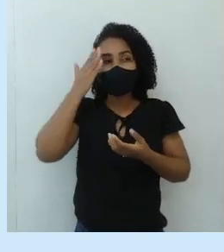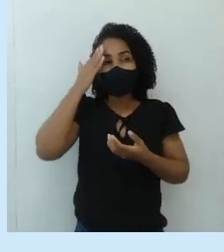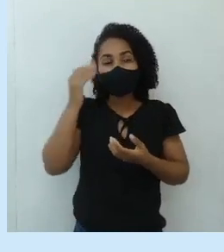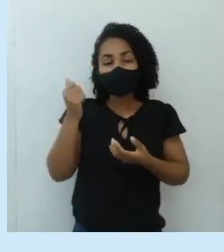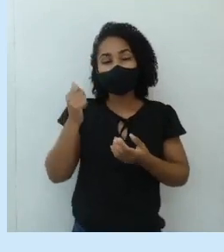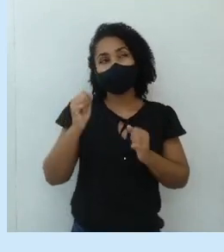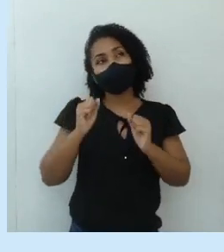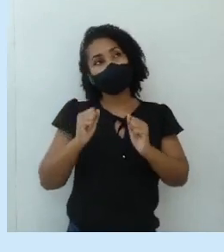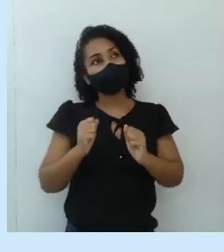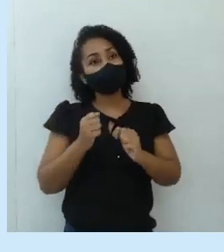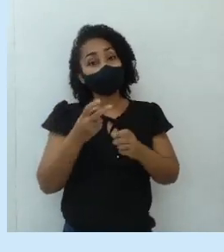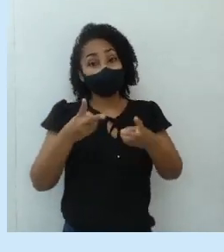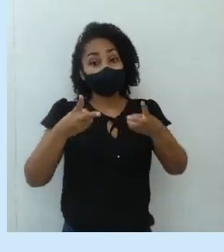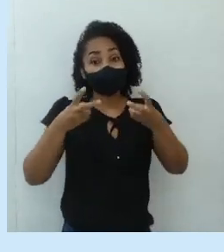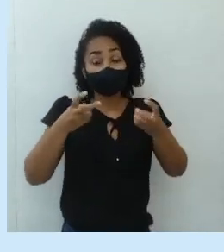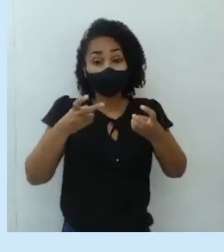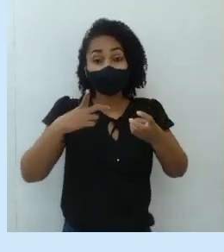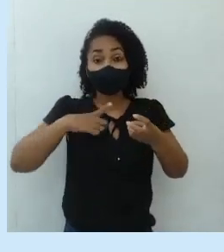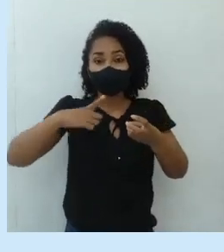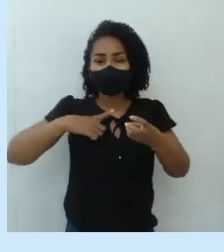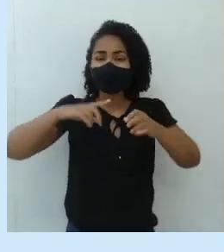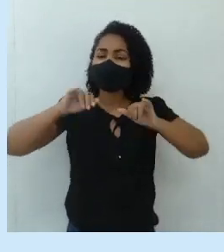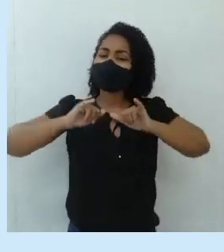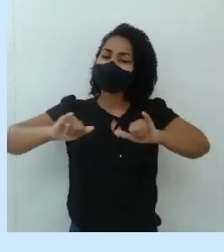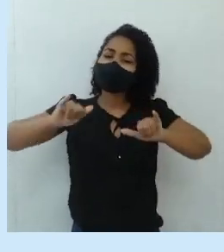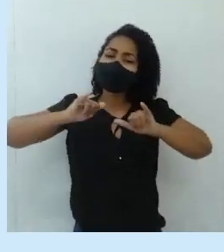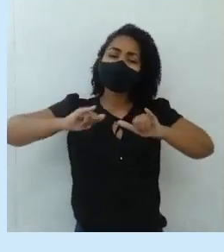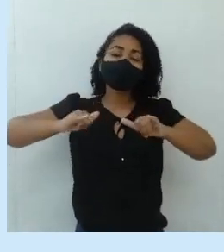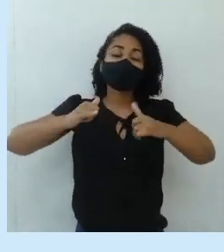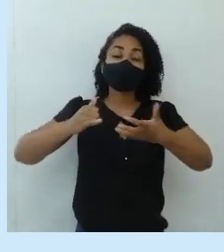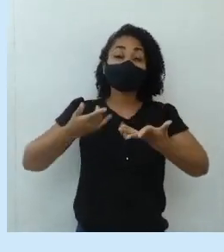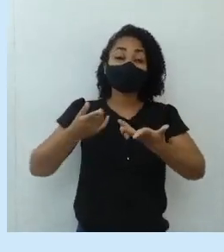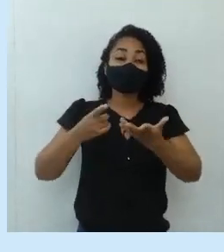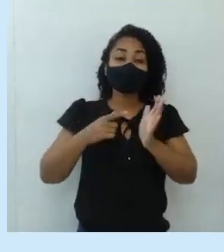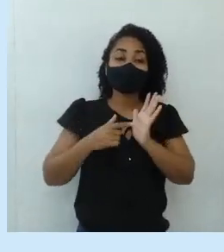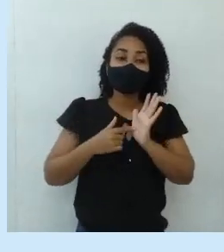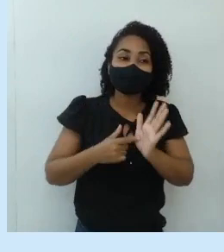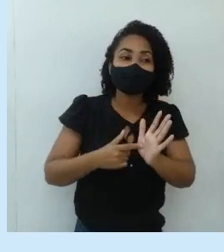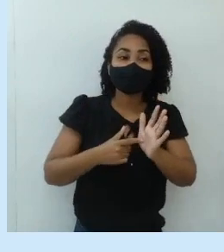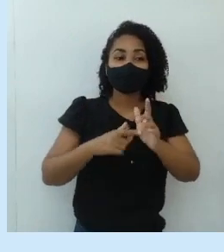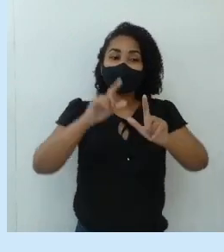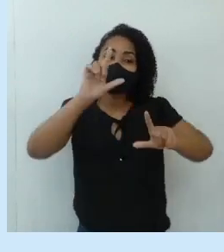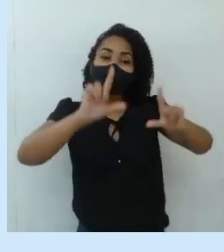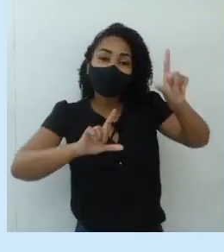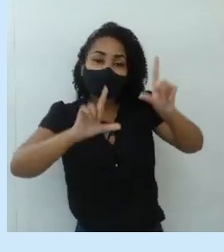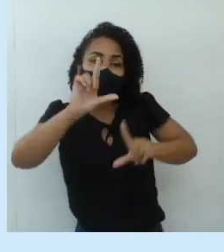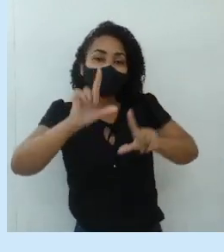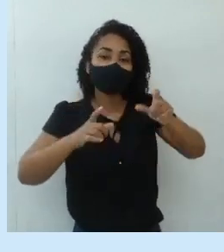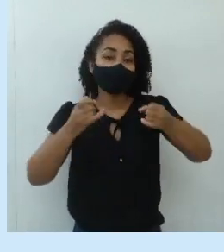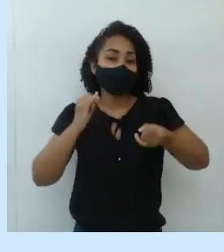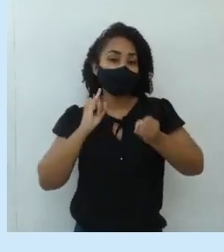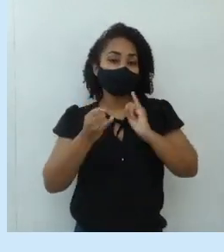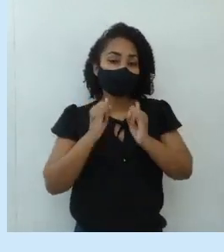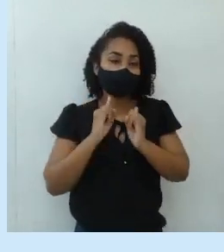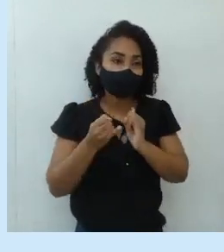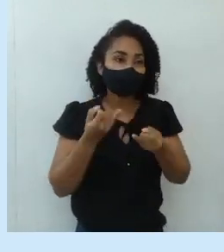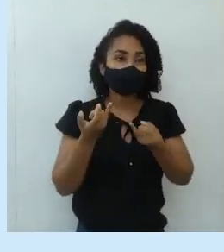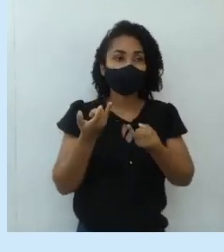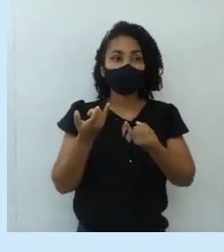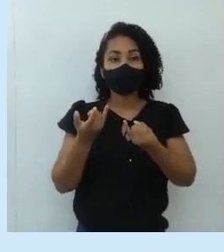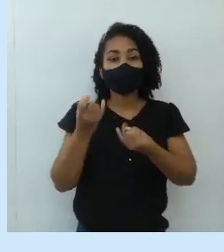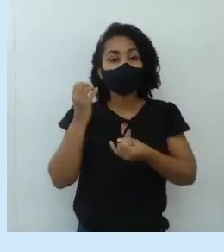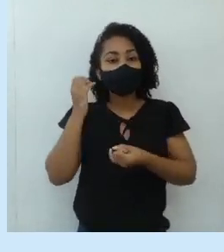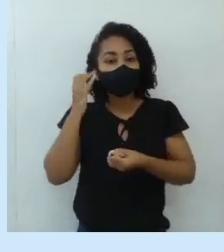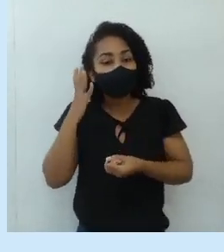pode observar que essas informações, elas são dadas pela TV, pela internet, por rádio,